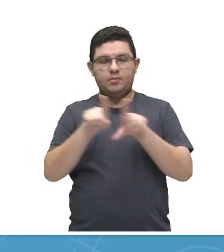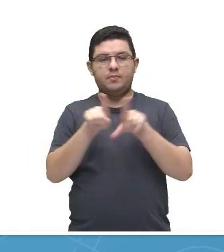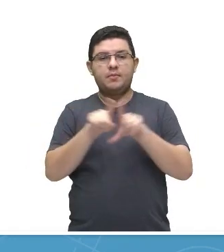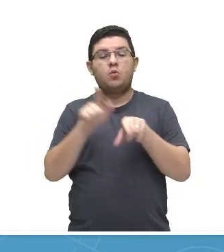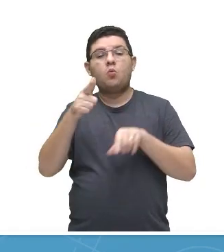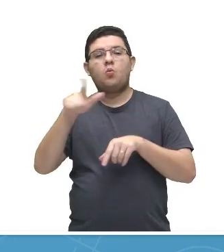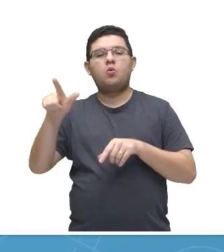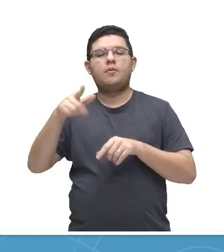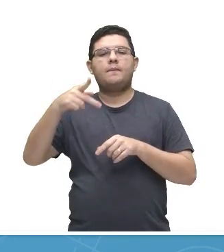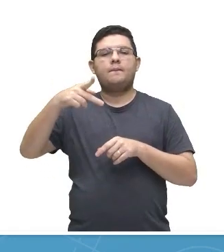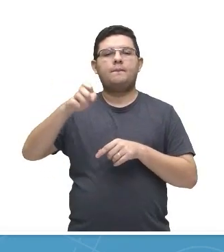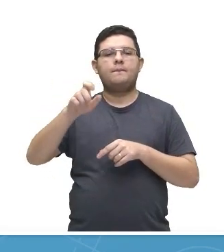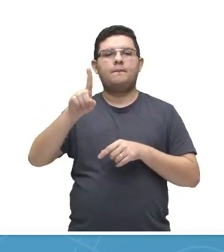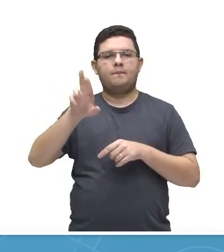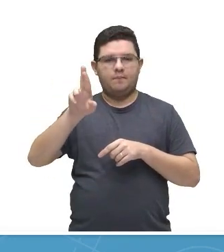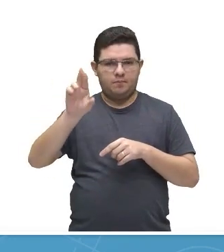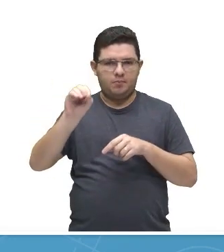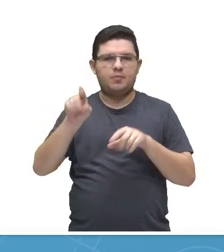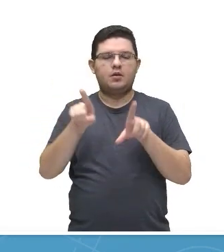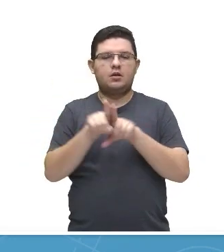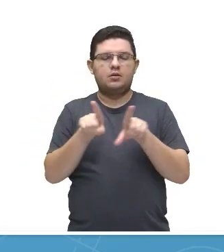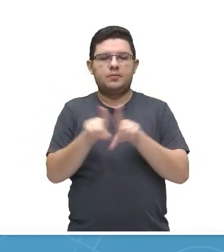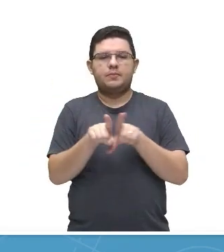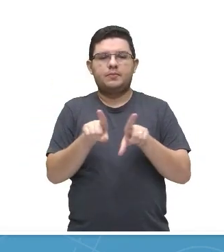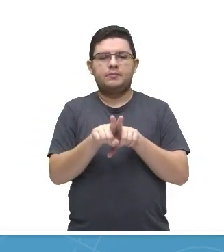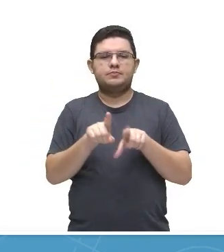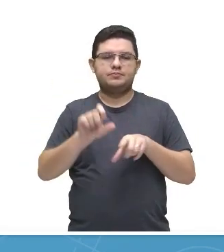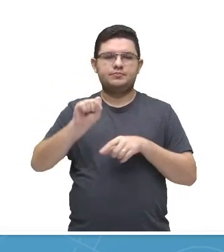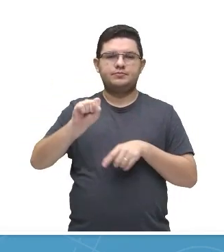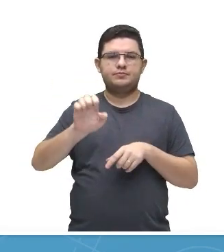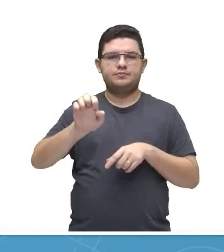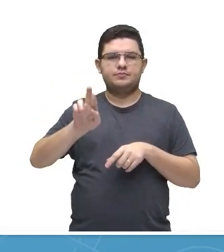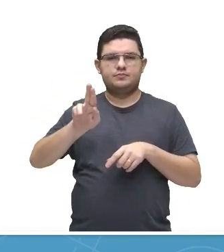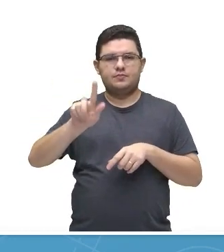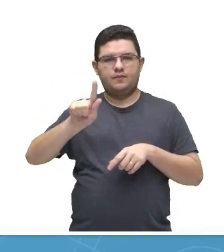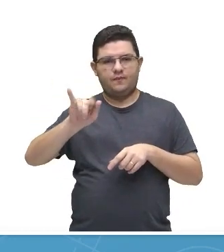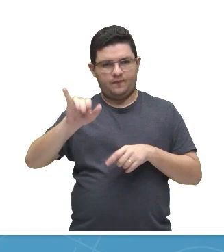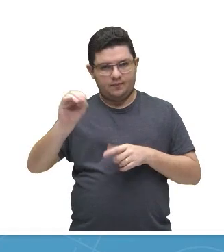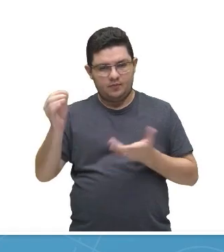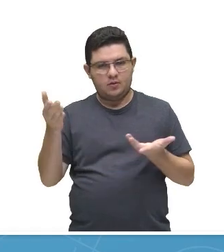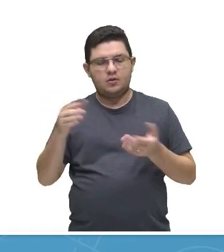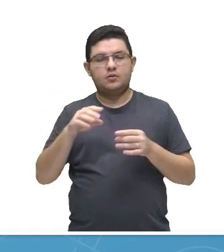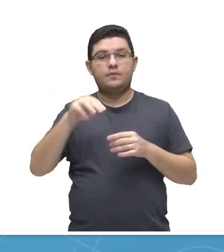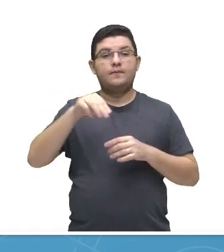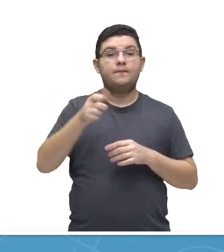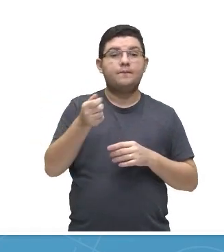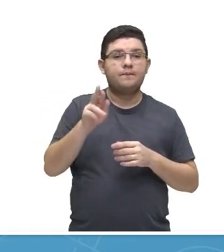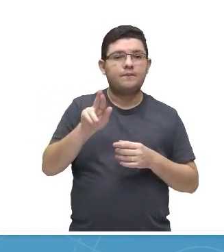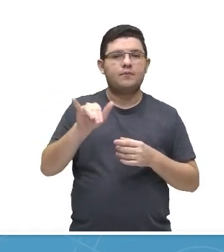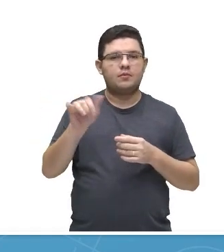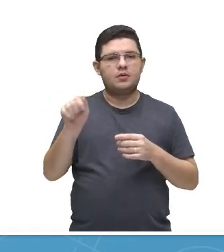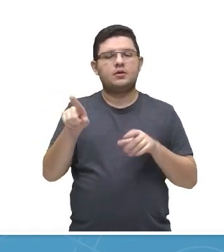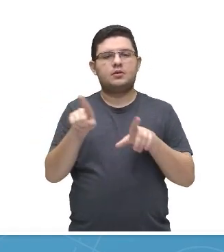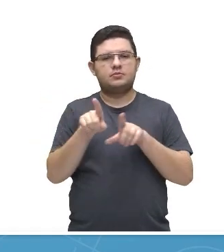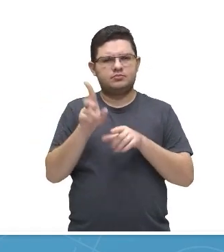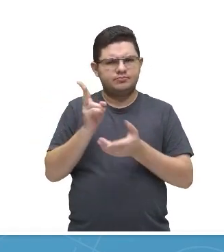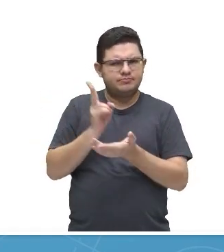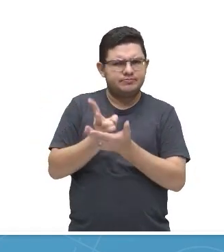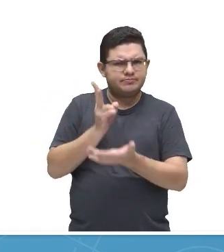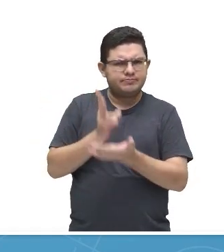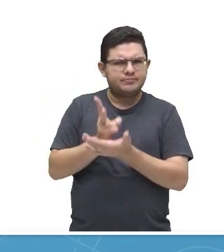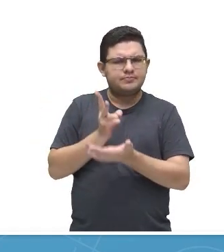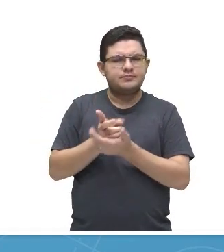participando conosco. Quem mais? Sérgio. Maria Eduarda, eu lembro que a Maria Eduarda sempre participa.